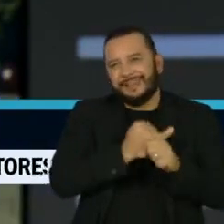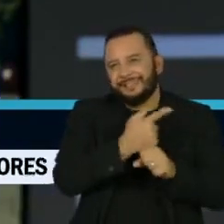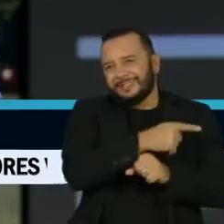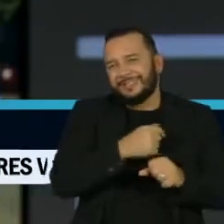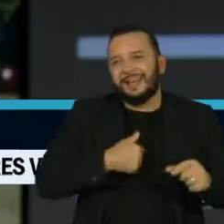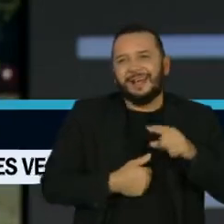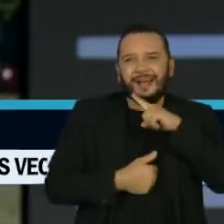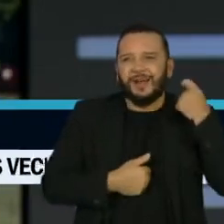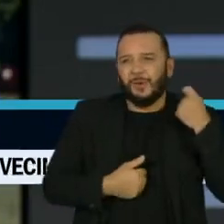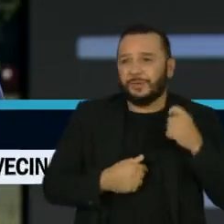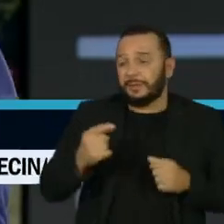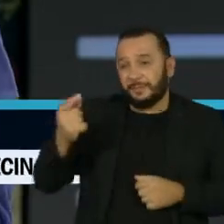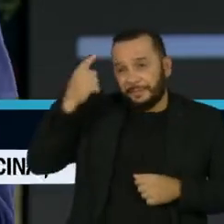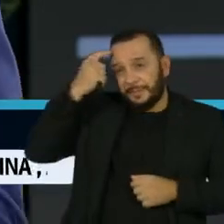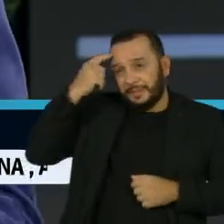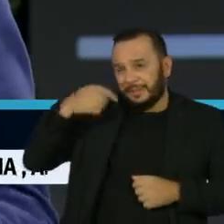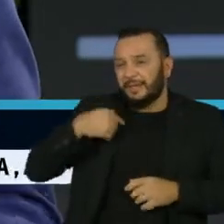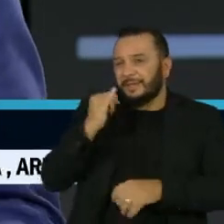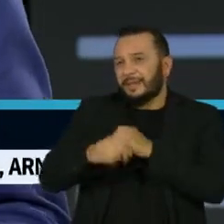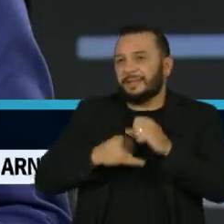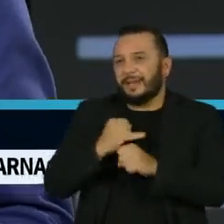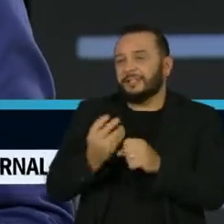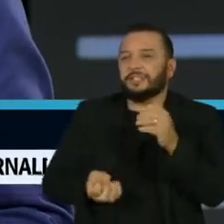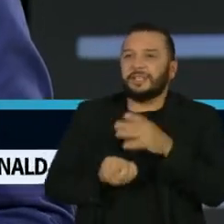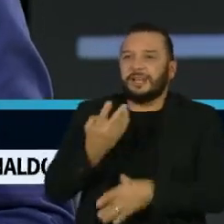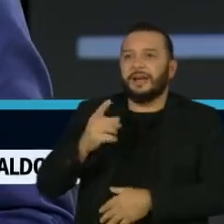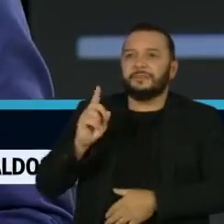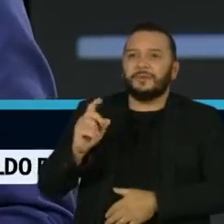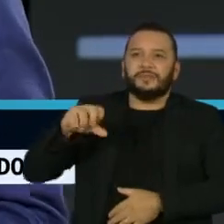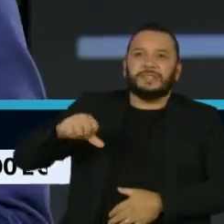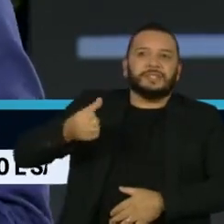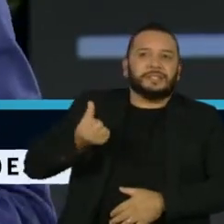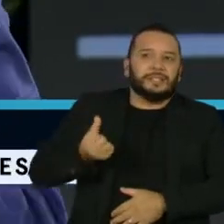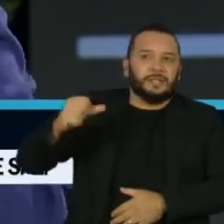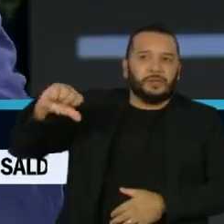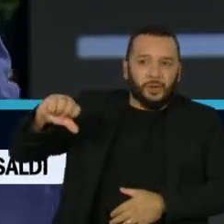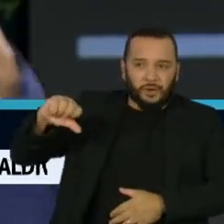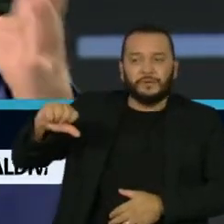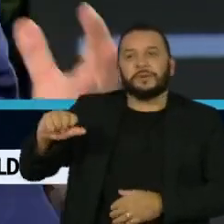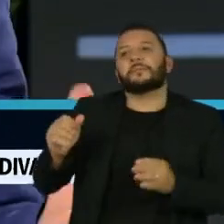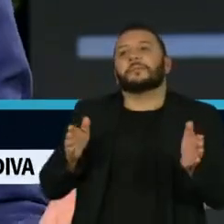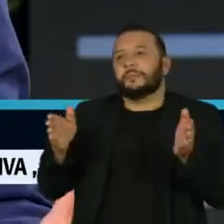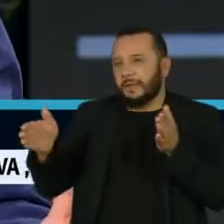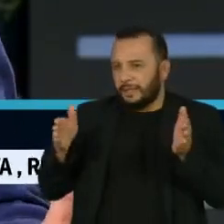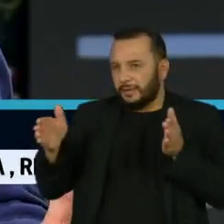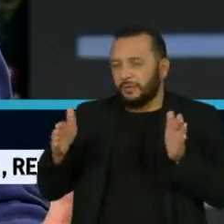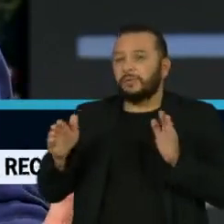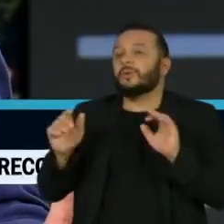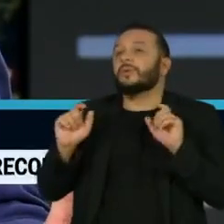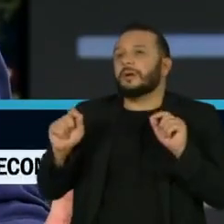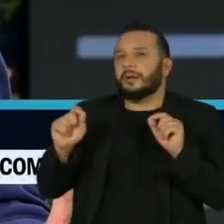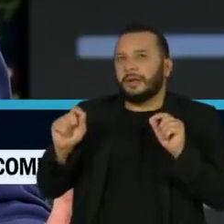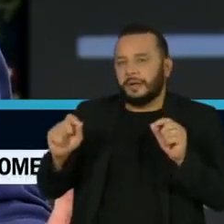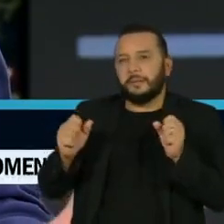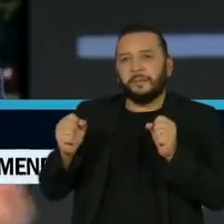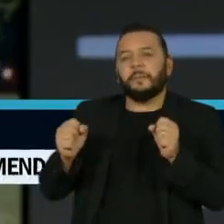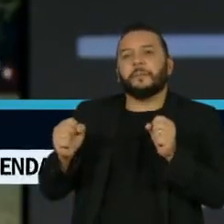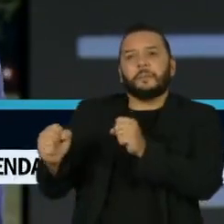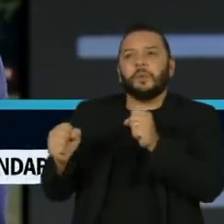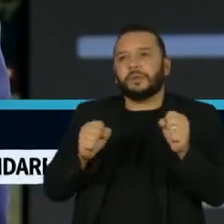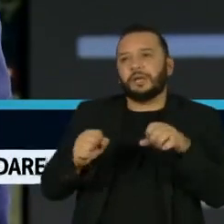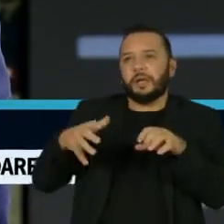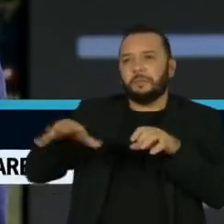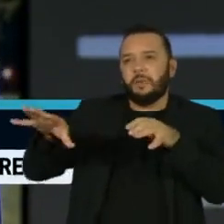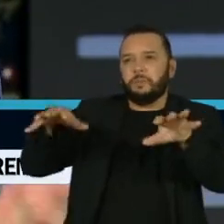foi criada, olha que loucura, ela foi criada em 69 justamente para descentralizar o poder. E o